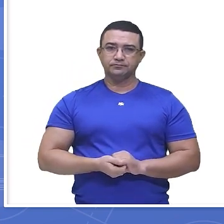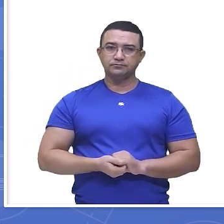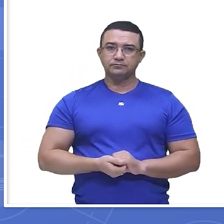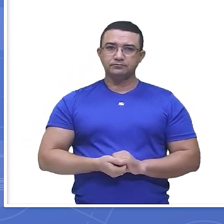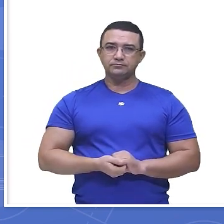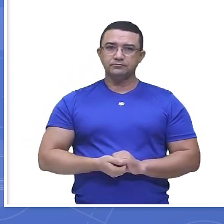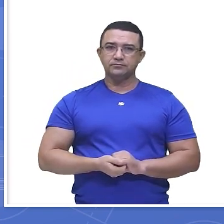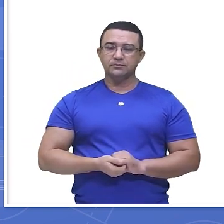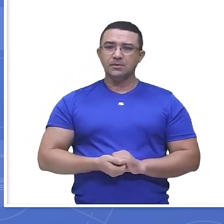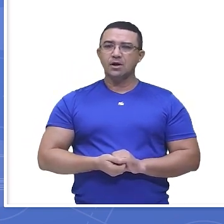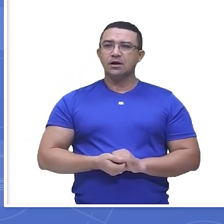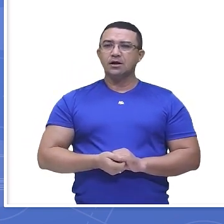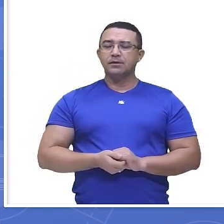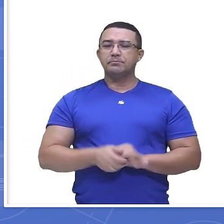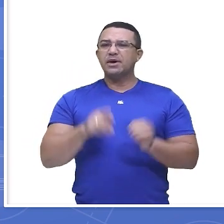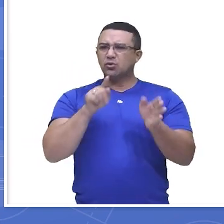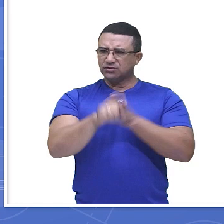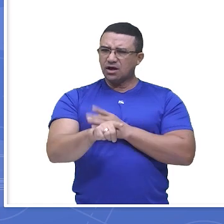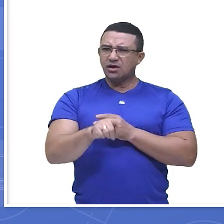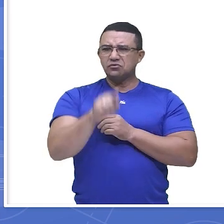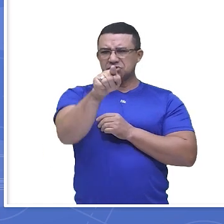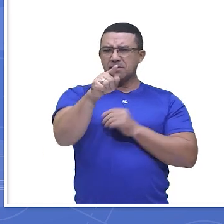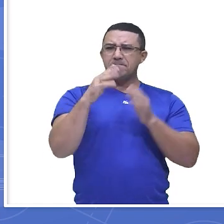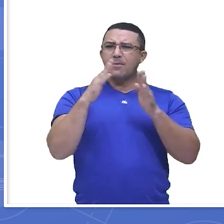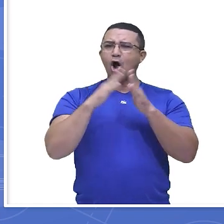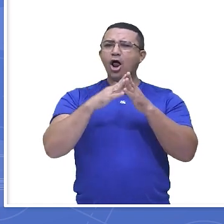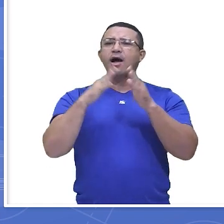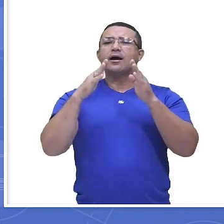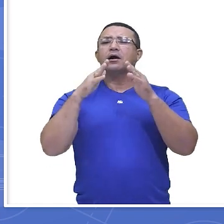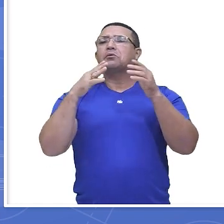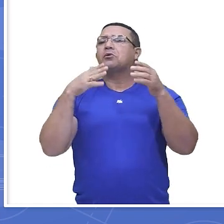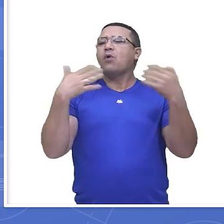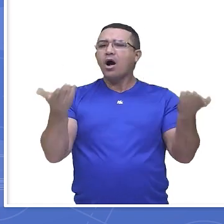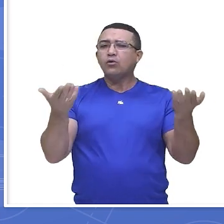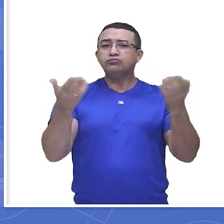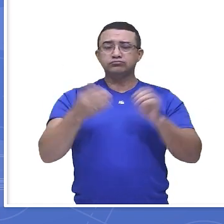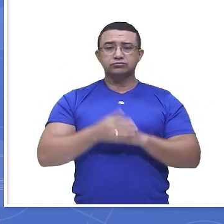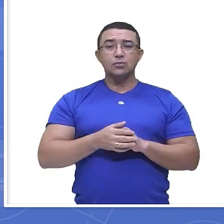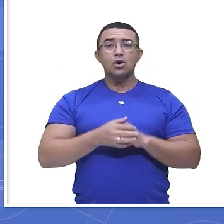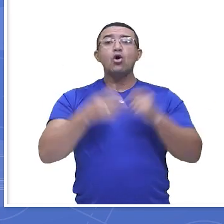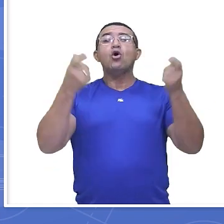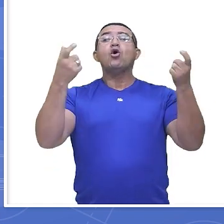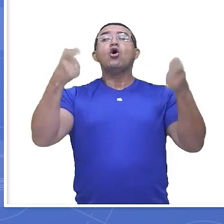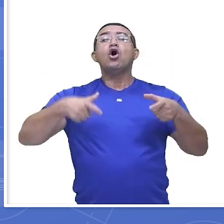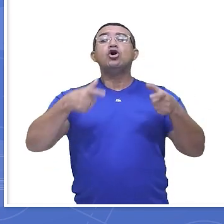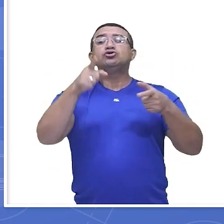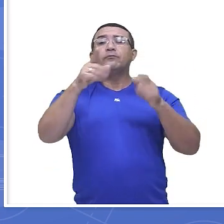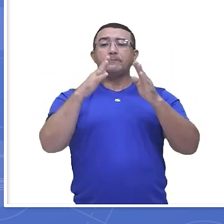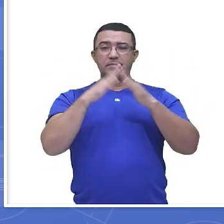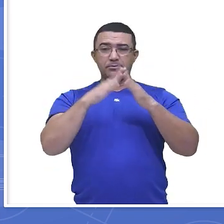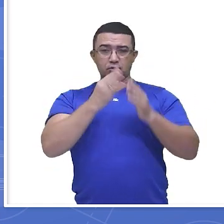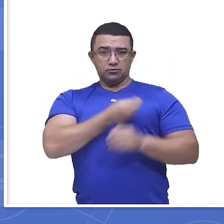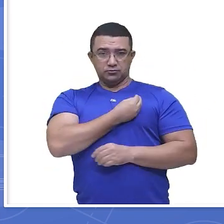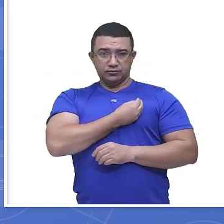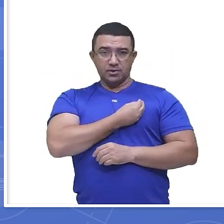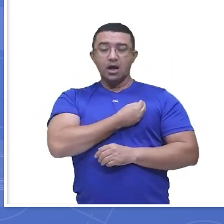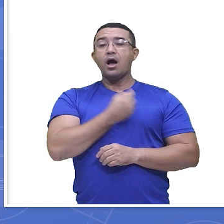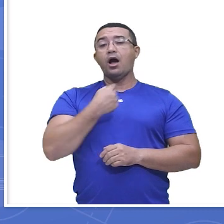La residência, para descobrir. Donde vivo? Donde vives? Vivo en el centro de